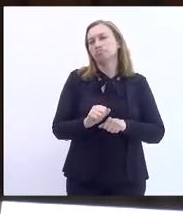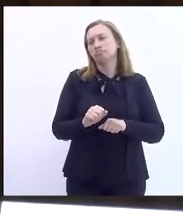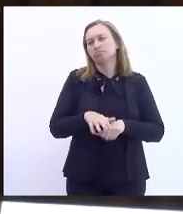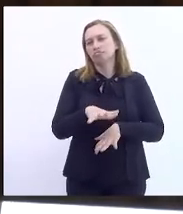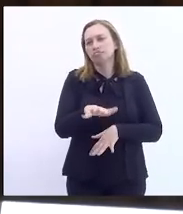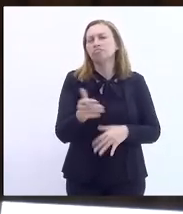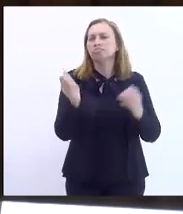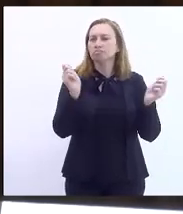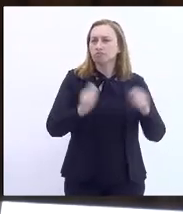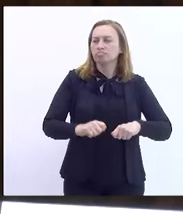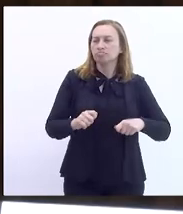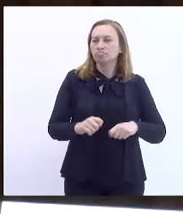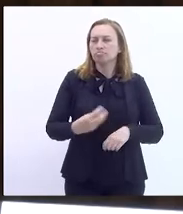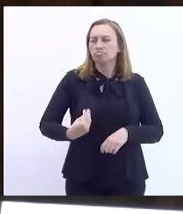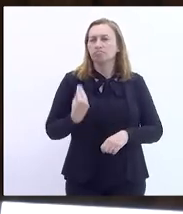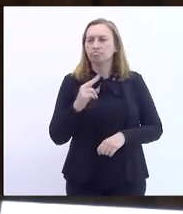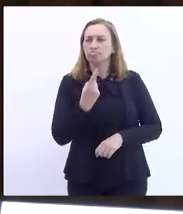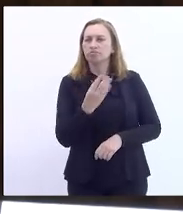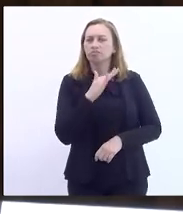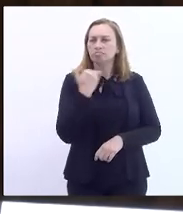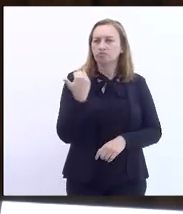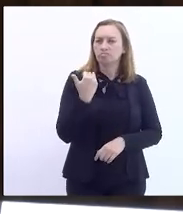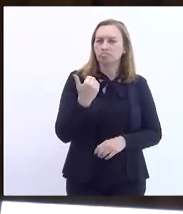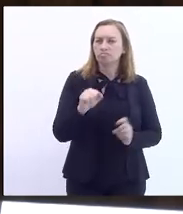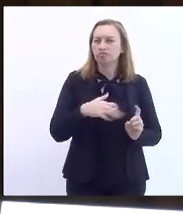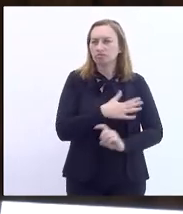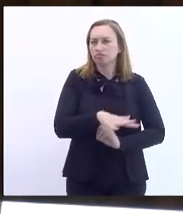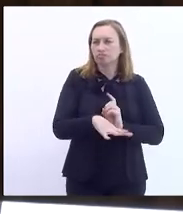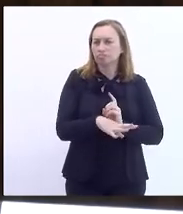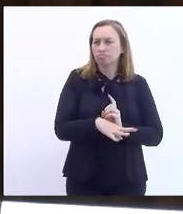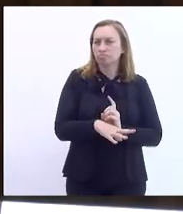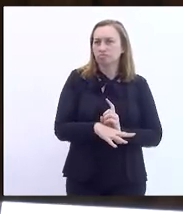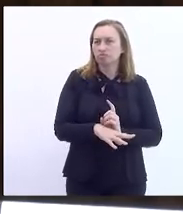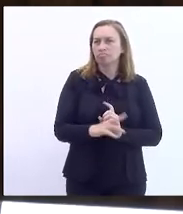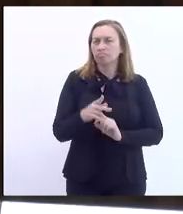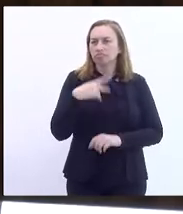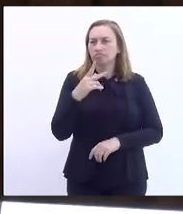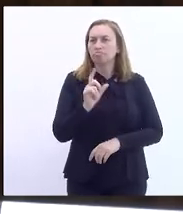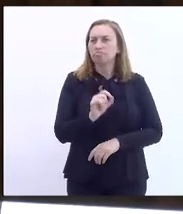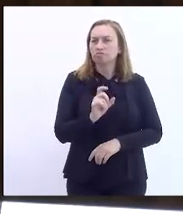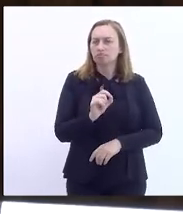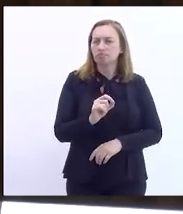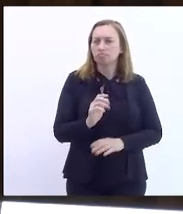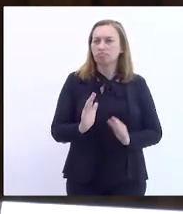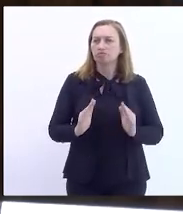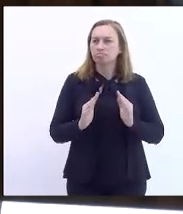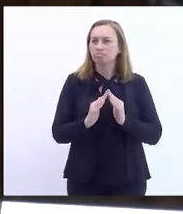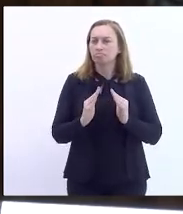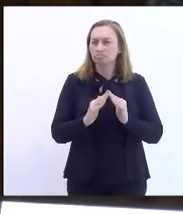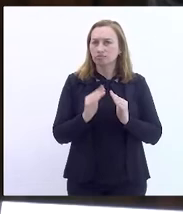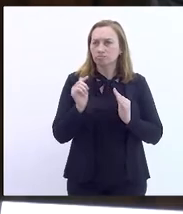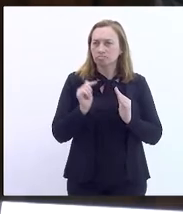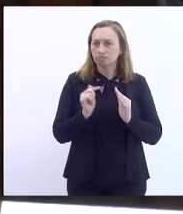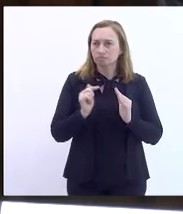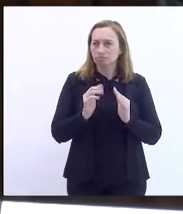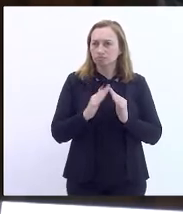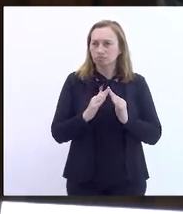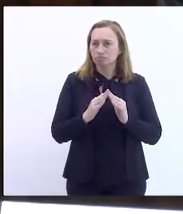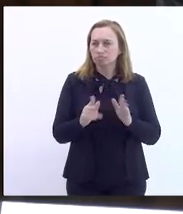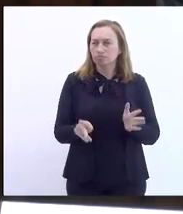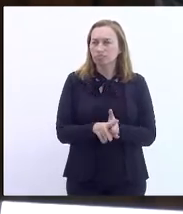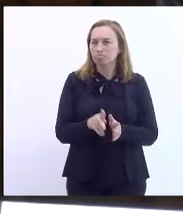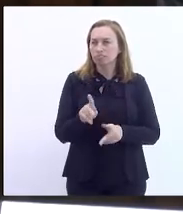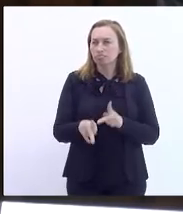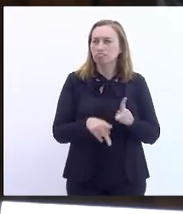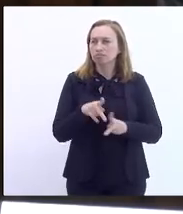de viver ou Morrer nessa sociedade a gente tá dizendo que esta casa a casa do